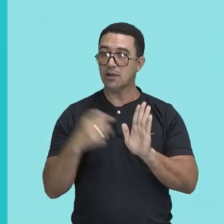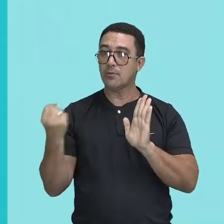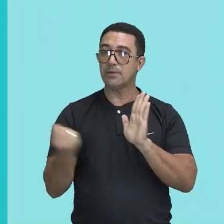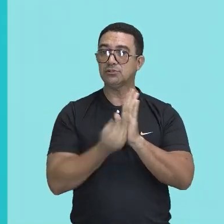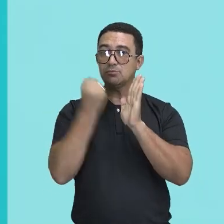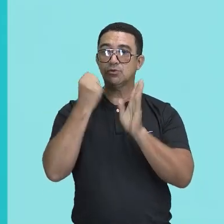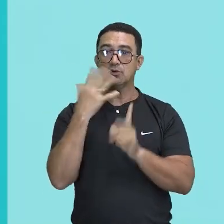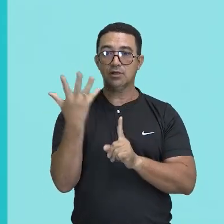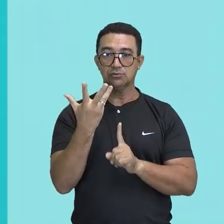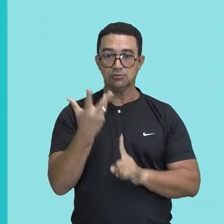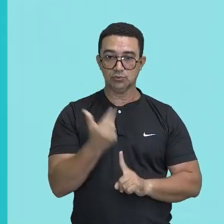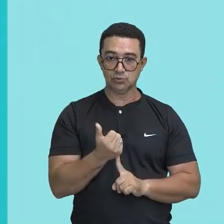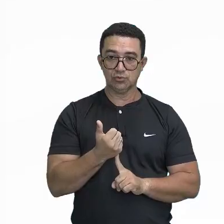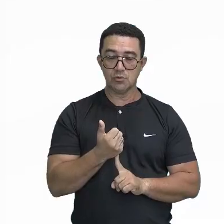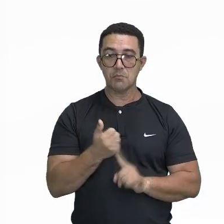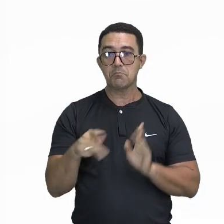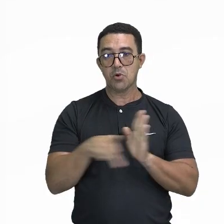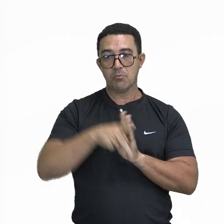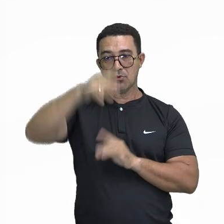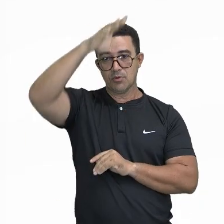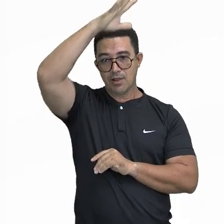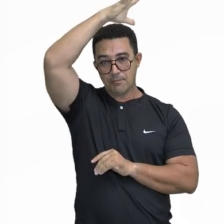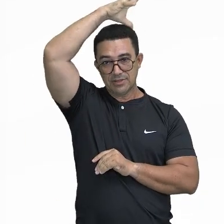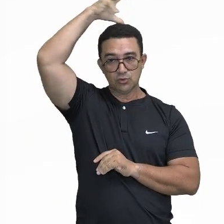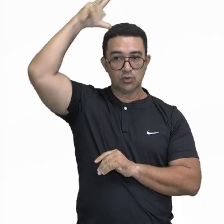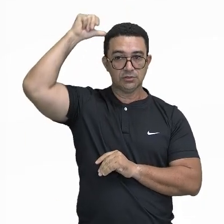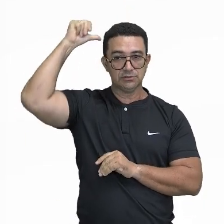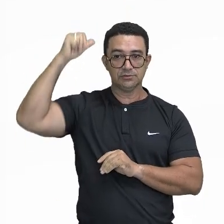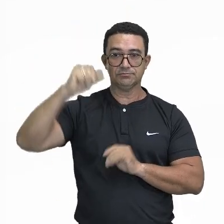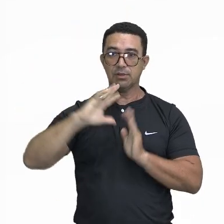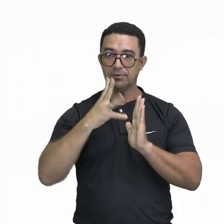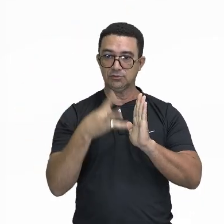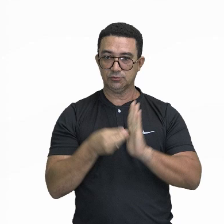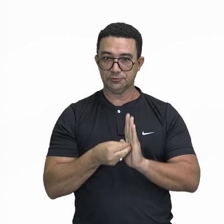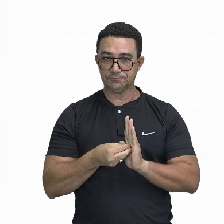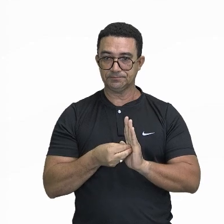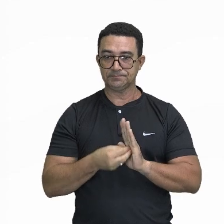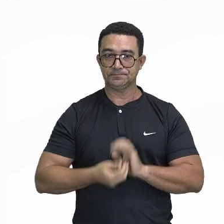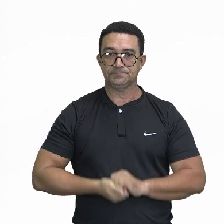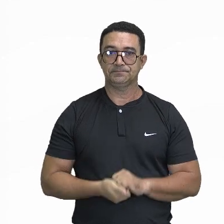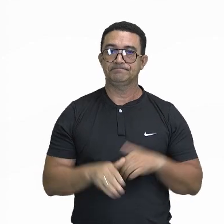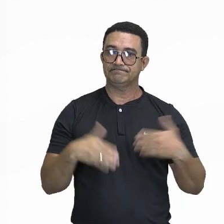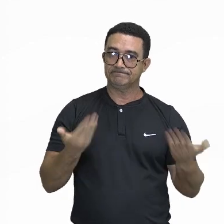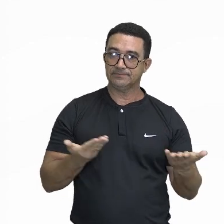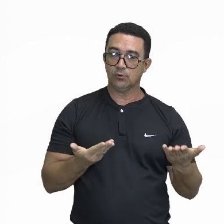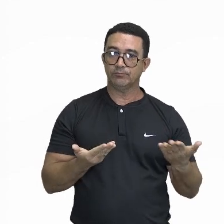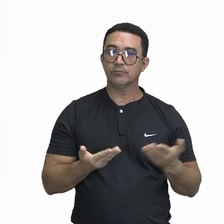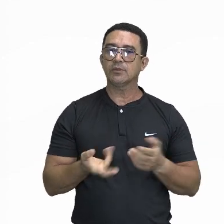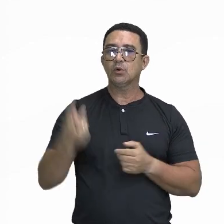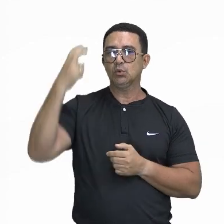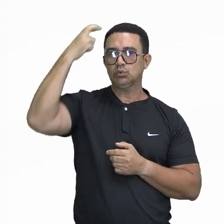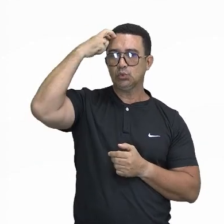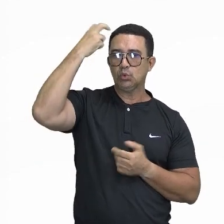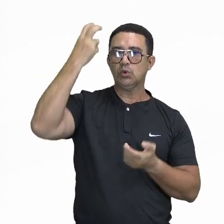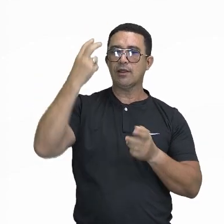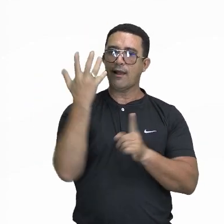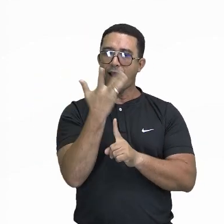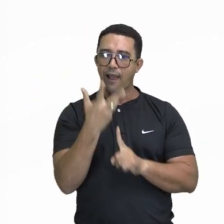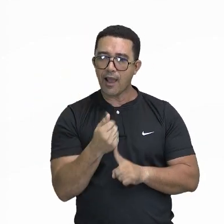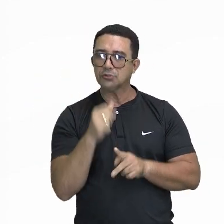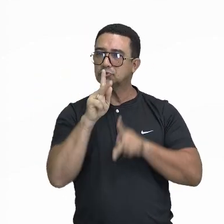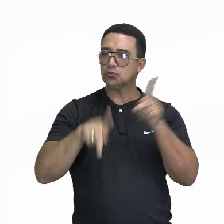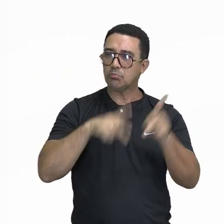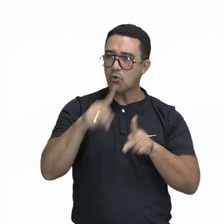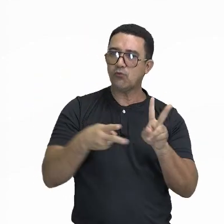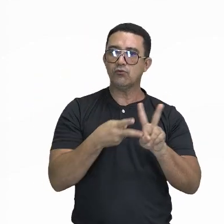patrimônio artístico amazônico. Aqui temos as culturas e as artes dos povos indígenas brasileiros,